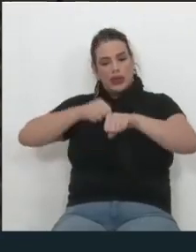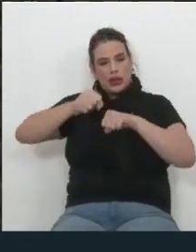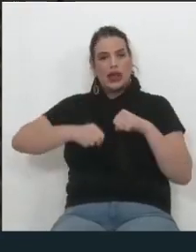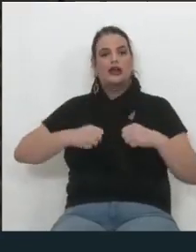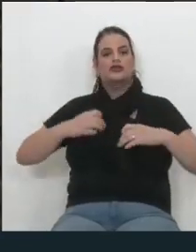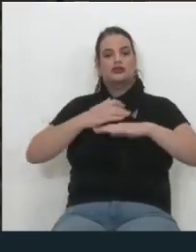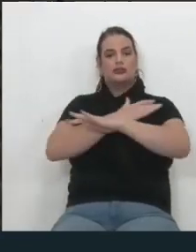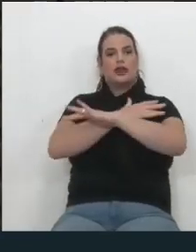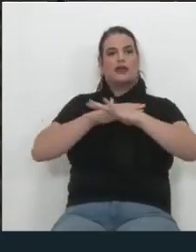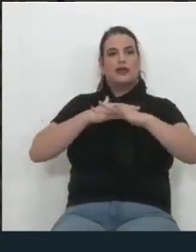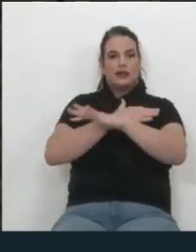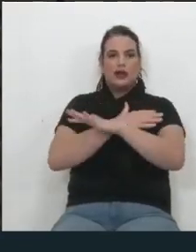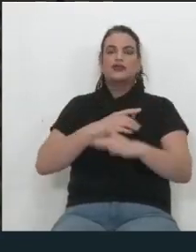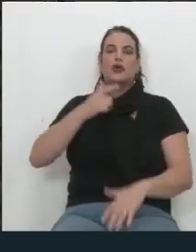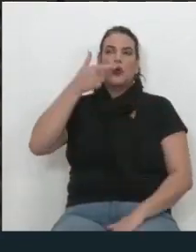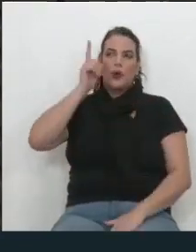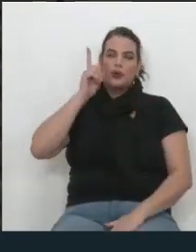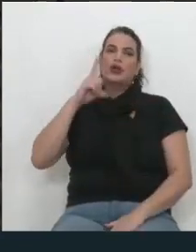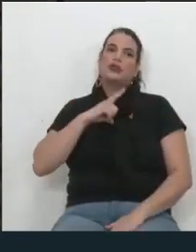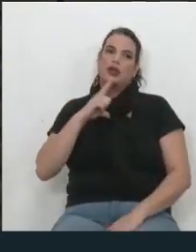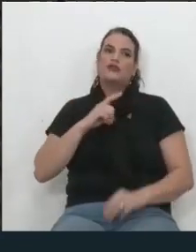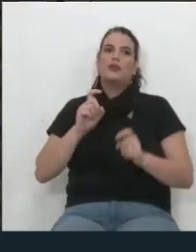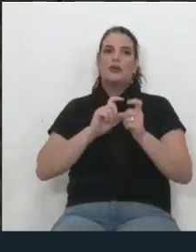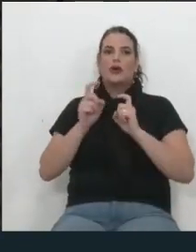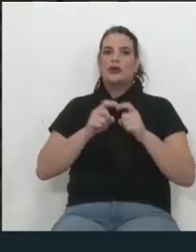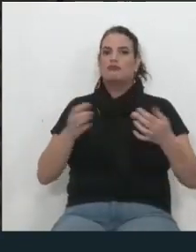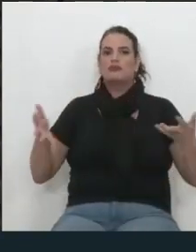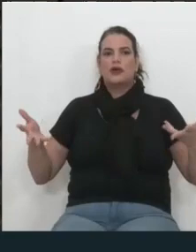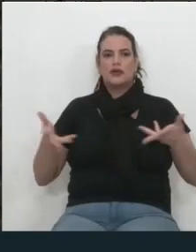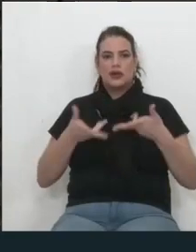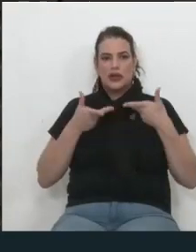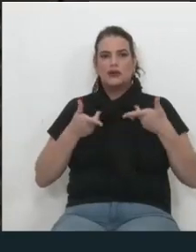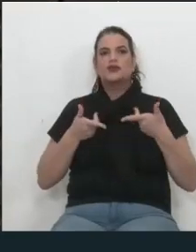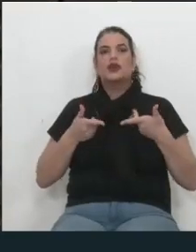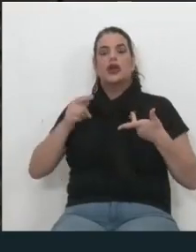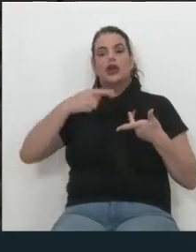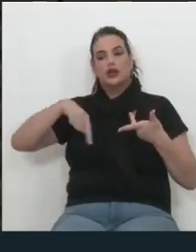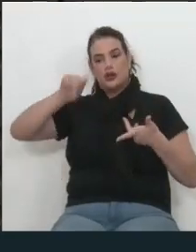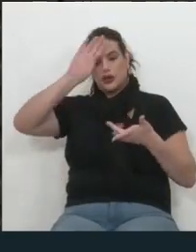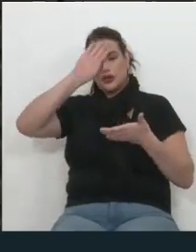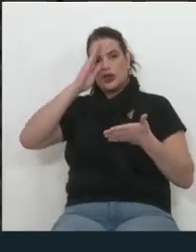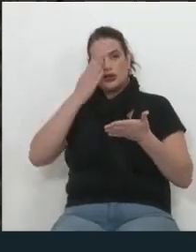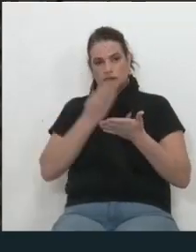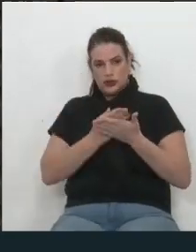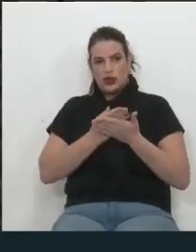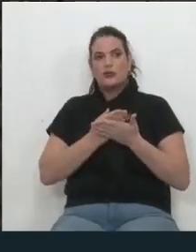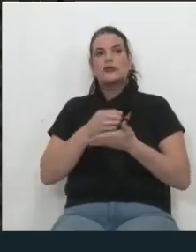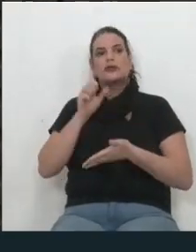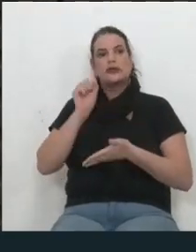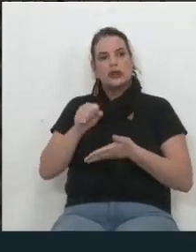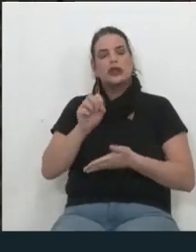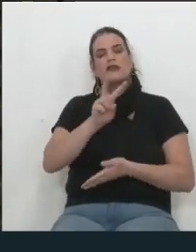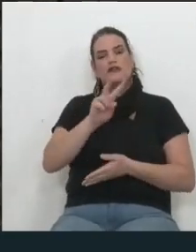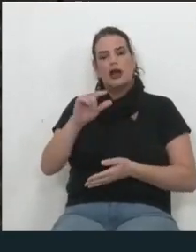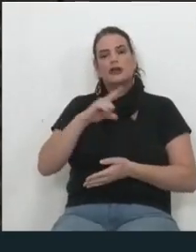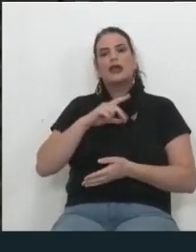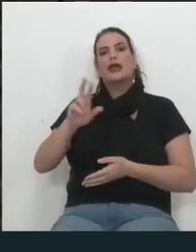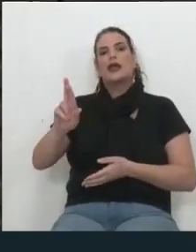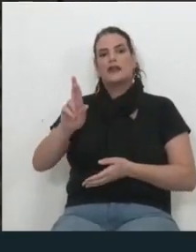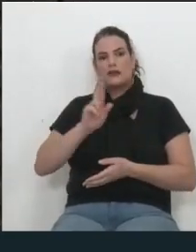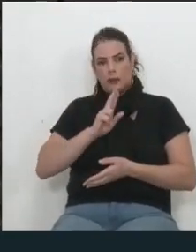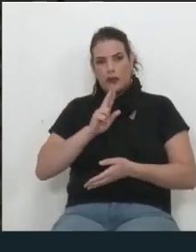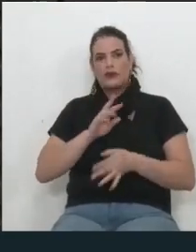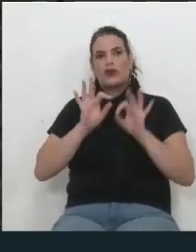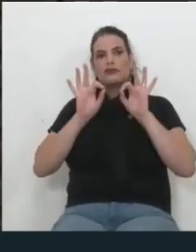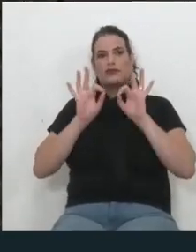uma excelente reunião e logo mais nós acreditamos que teremos respostas palpáveis